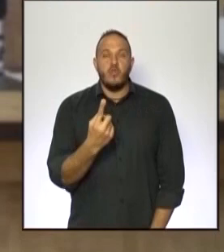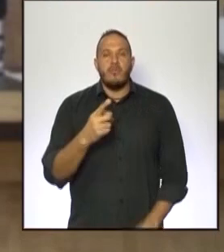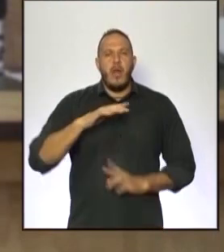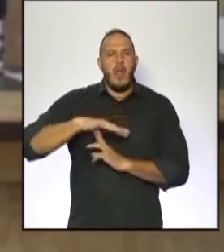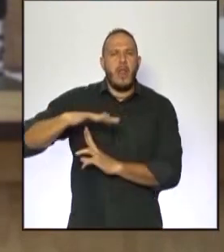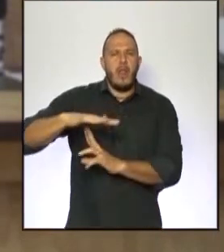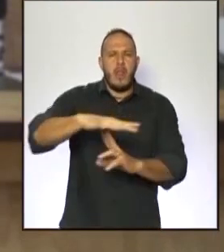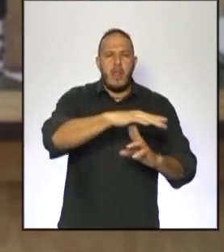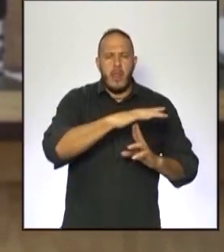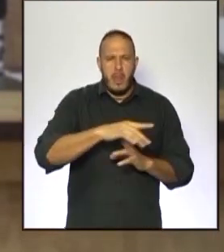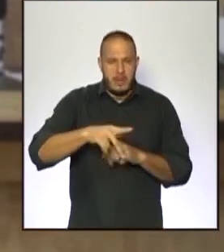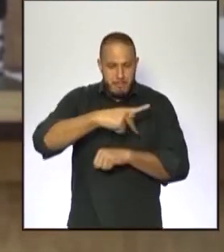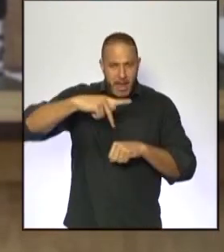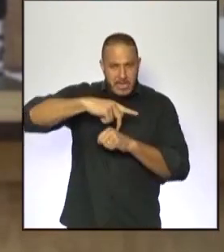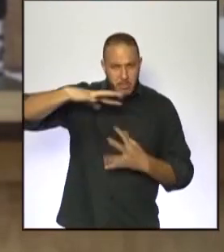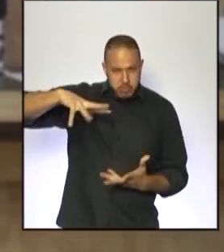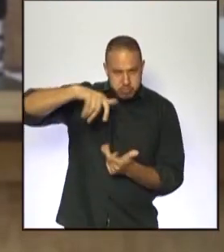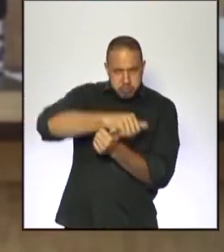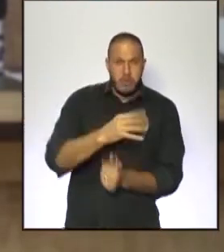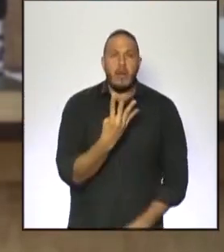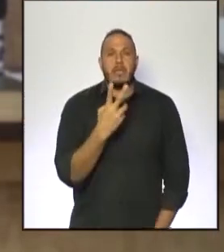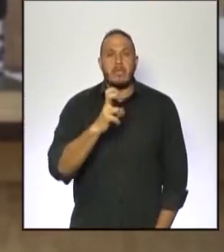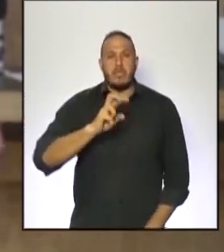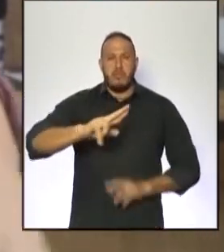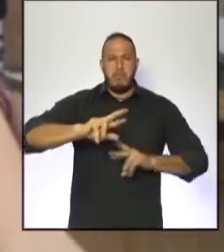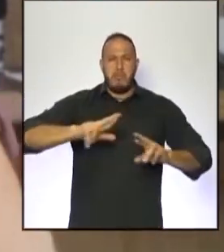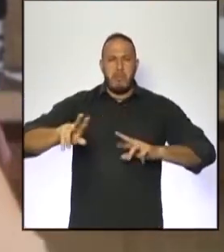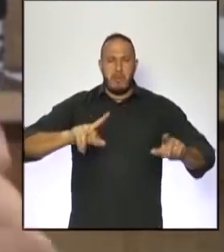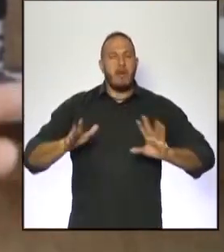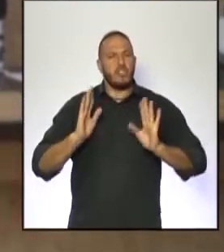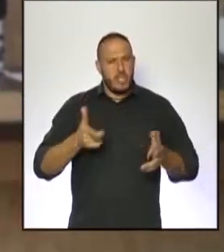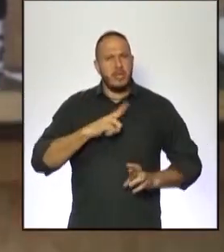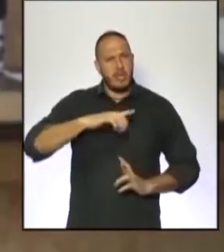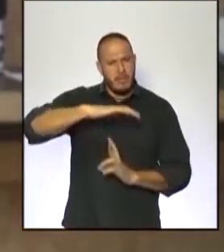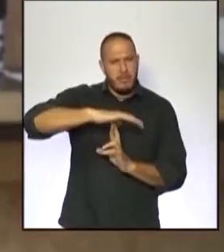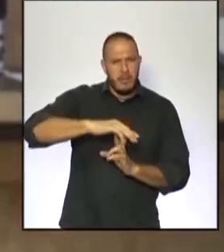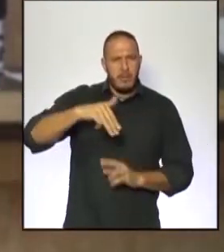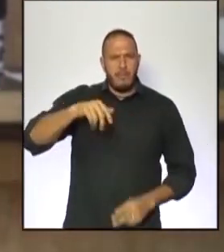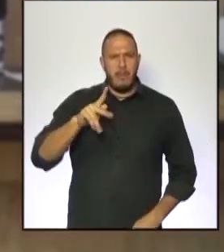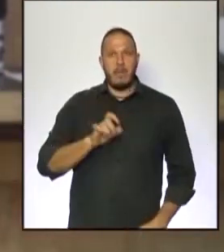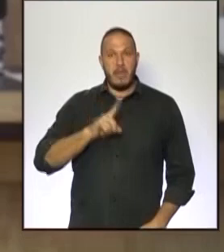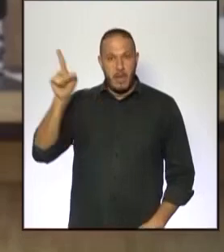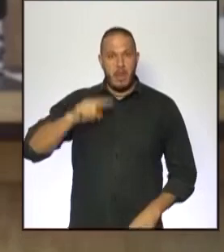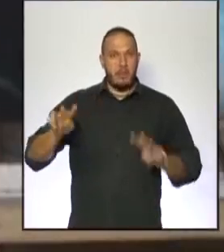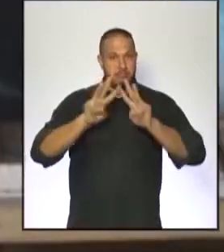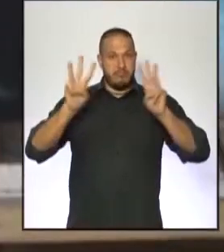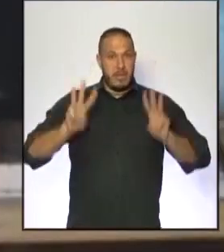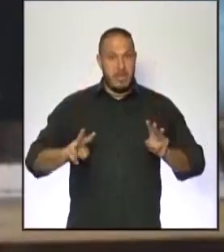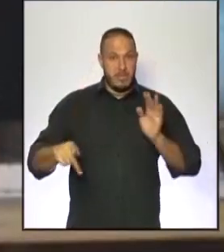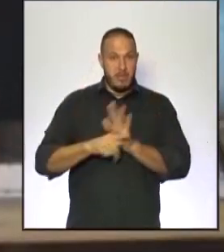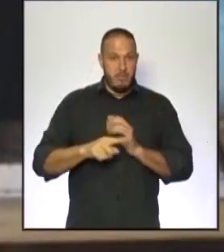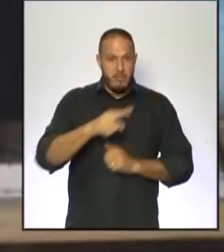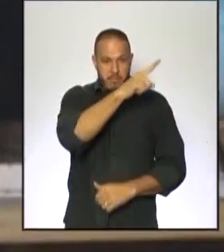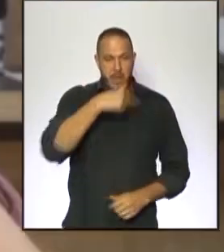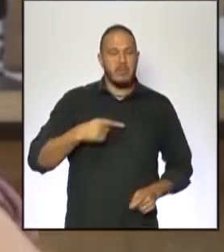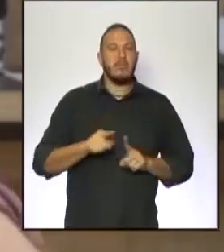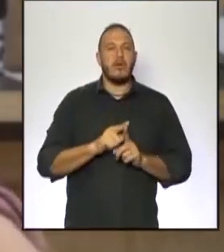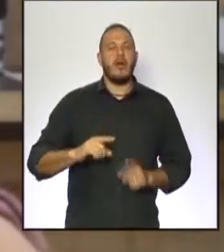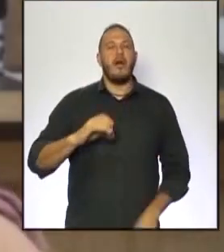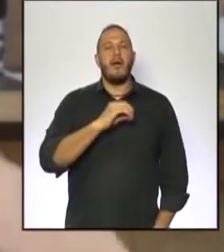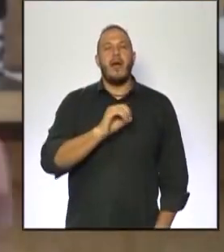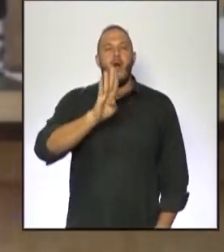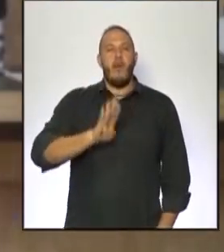em 45 países diferentes do mundo. Já teve feira maker até na Casa Branca, com a presença de Barack Obama.